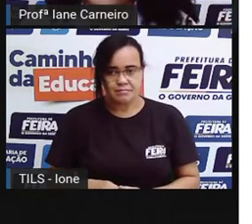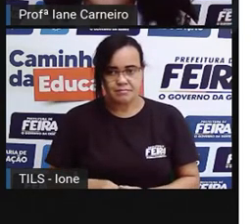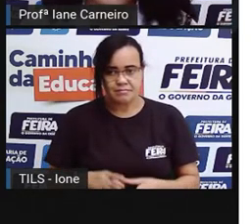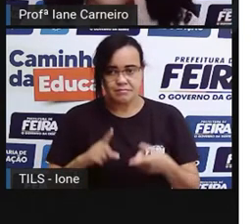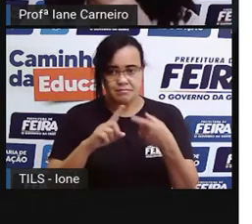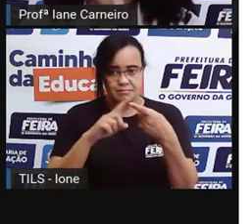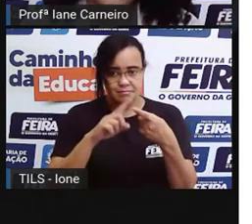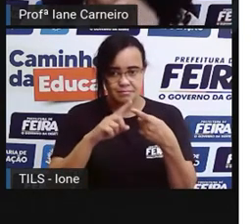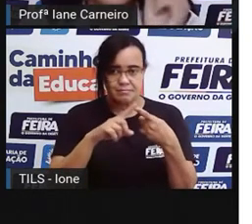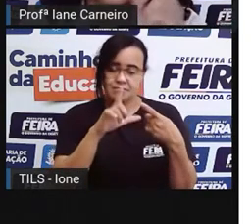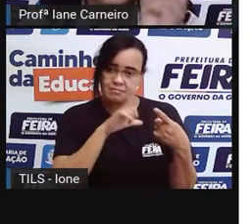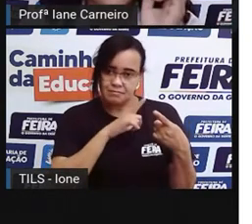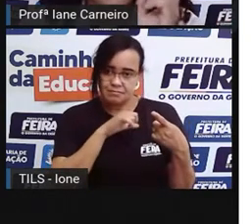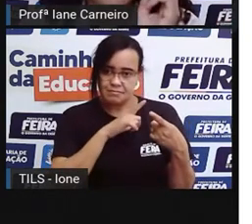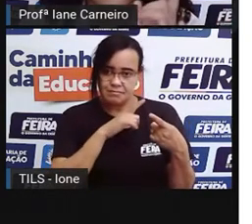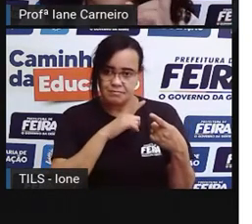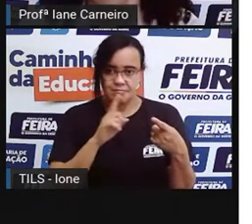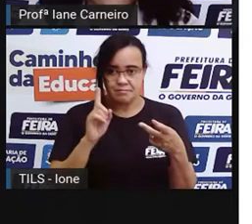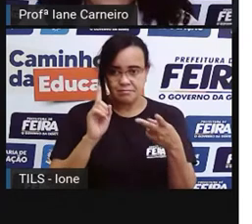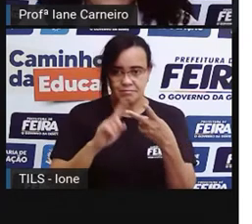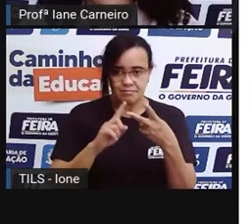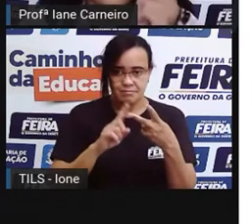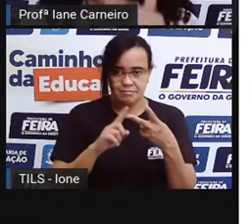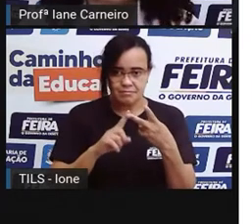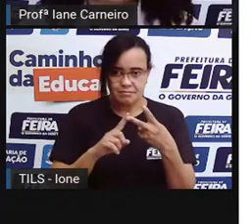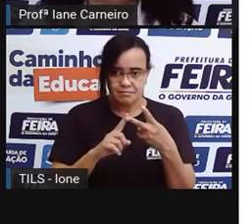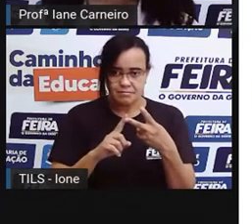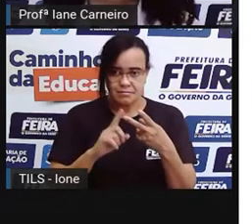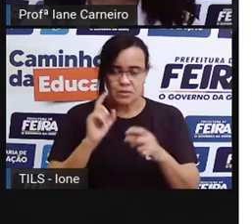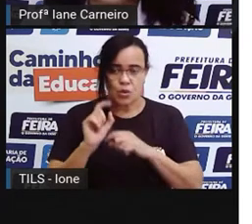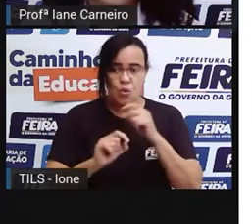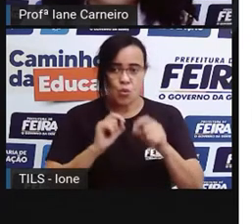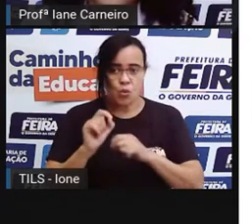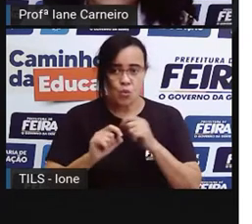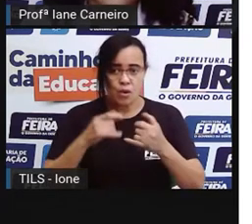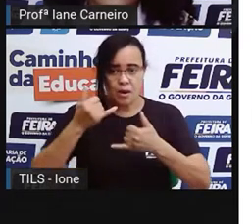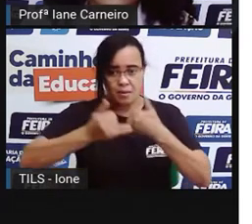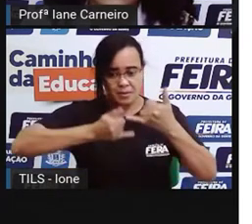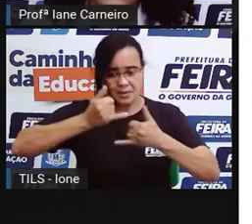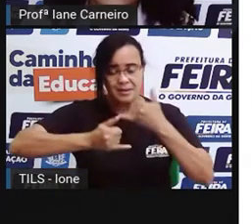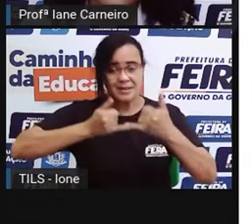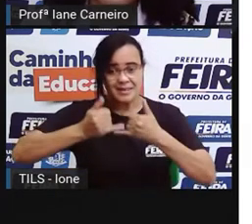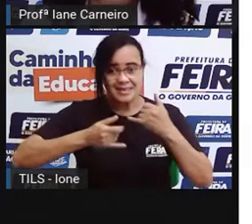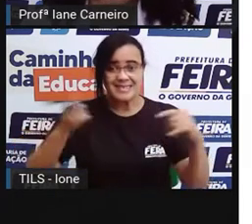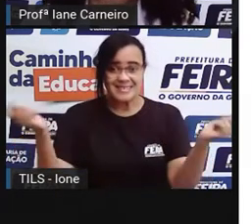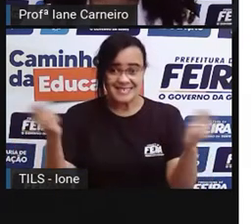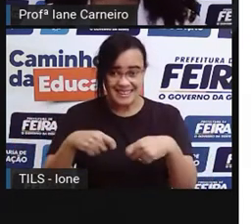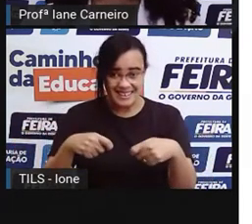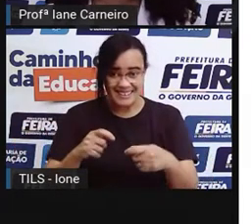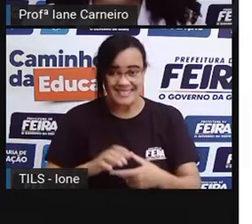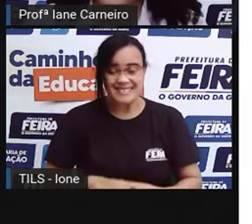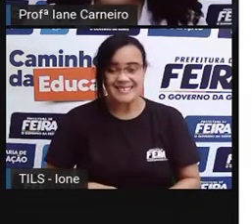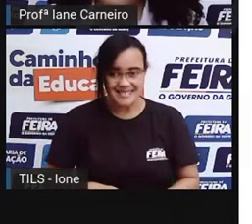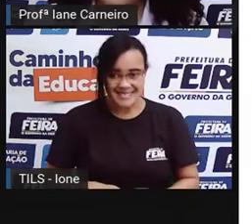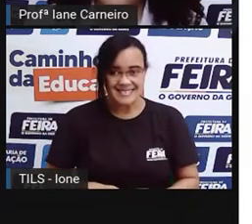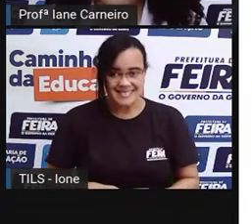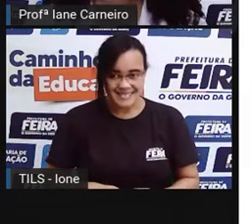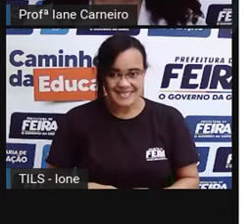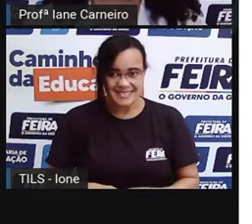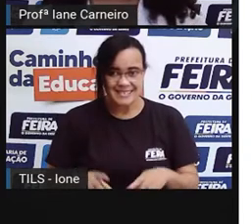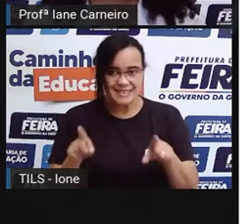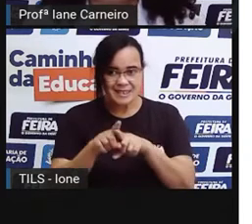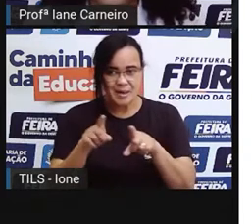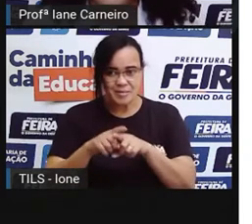ser reutilizada, reciclada. E tem um jogo bem bacana que pode ser confeccionado com ele, tá certo? Tampas plásticas,